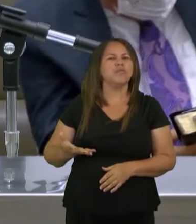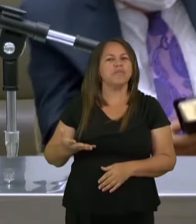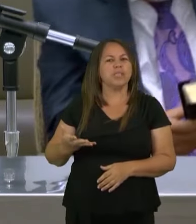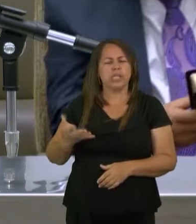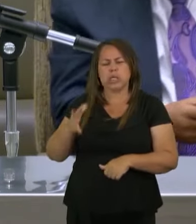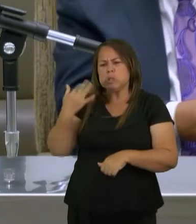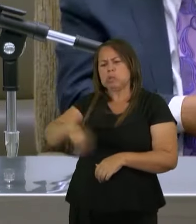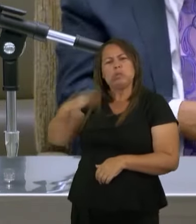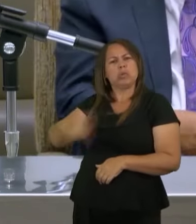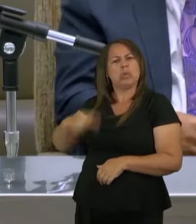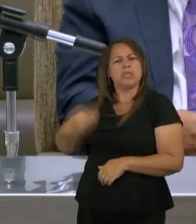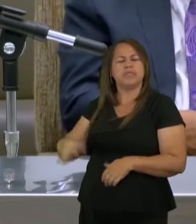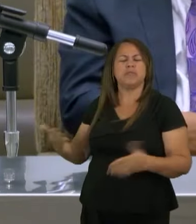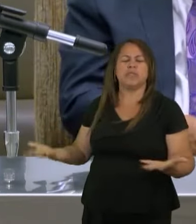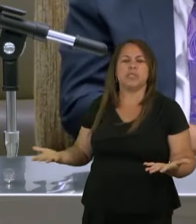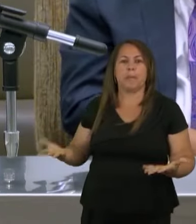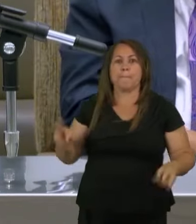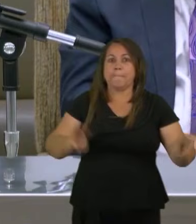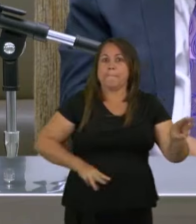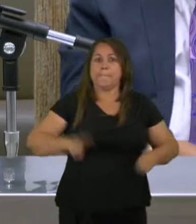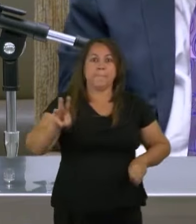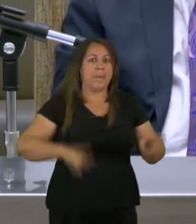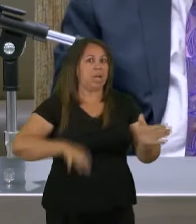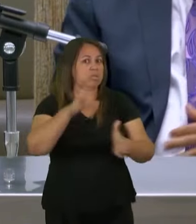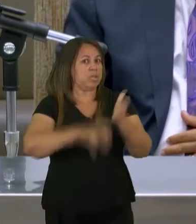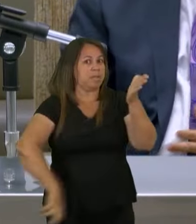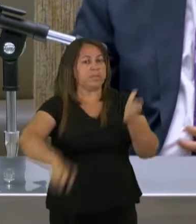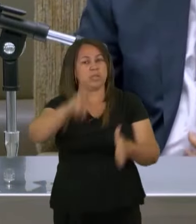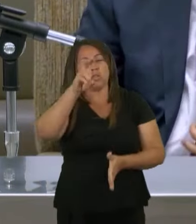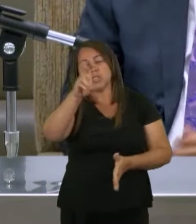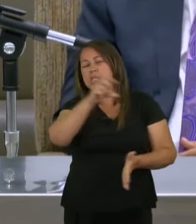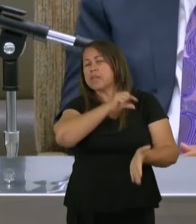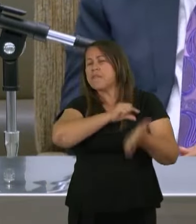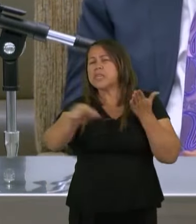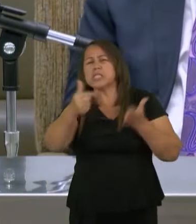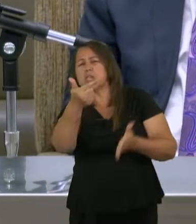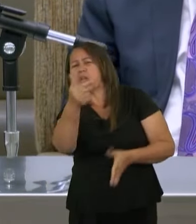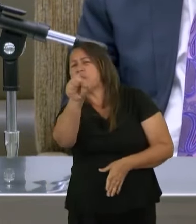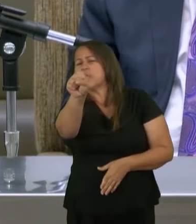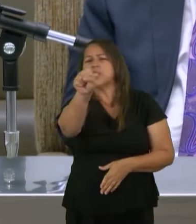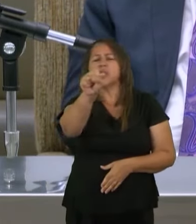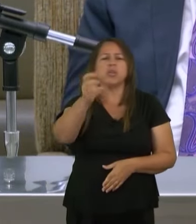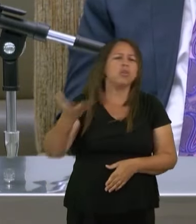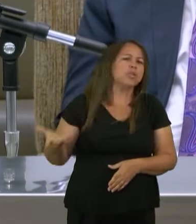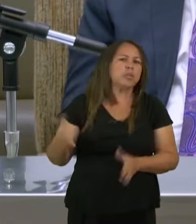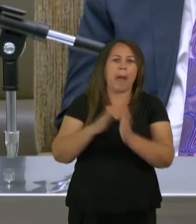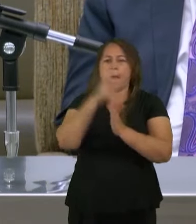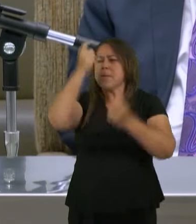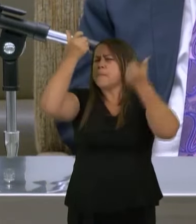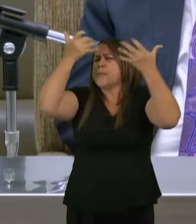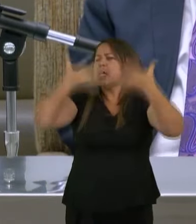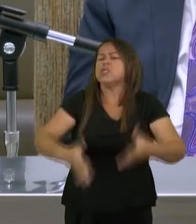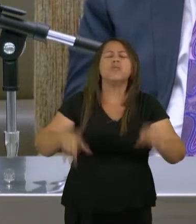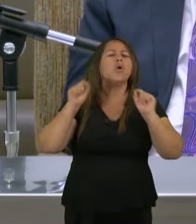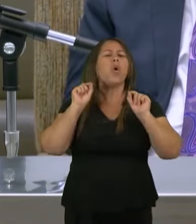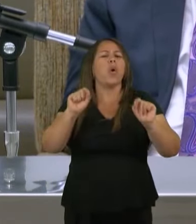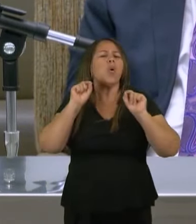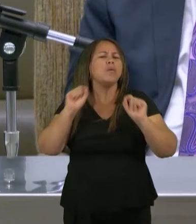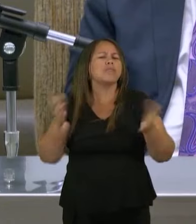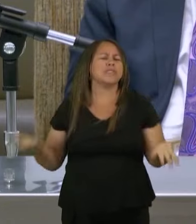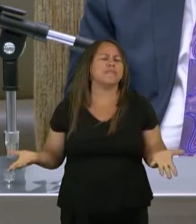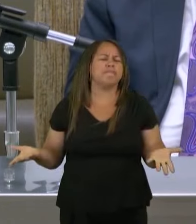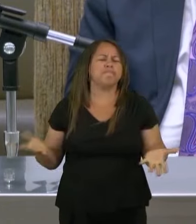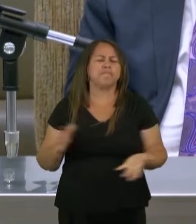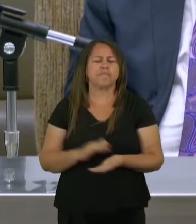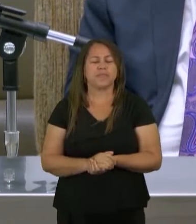suas dores. Em Marcos capítulo 5, versículo 28, a Bíblia diz: porque